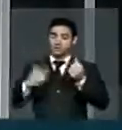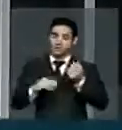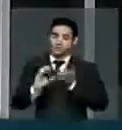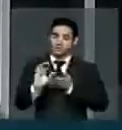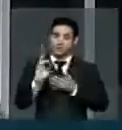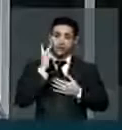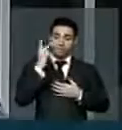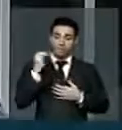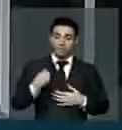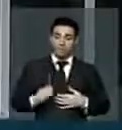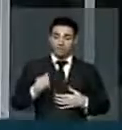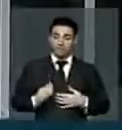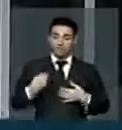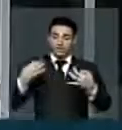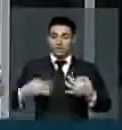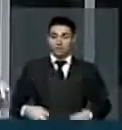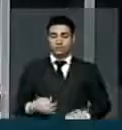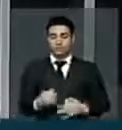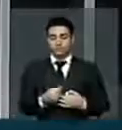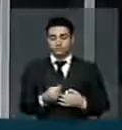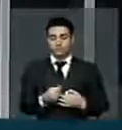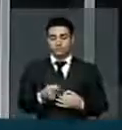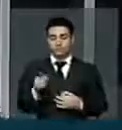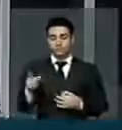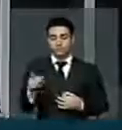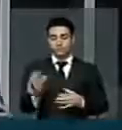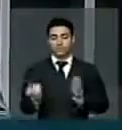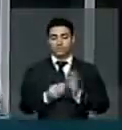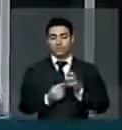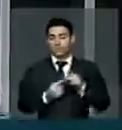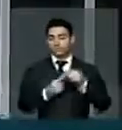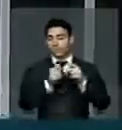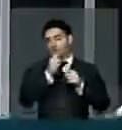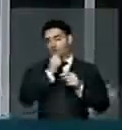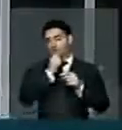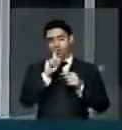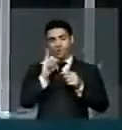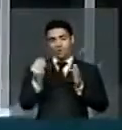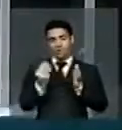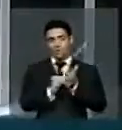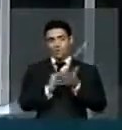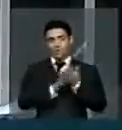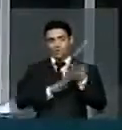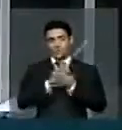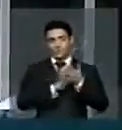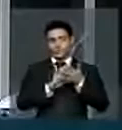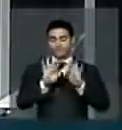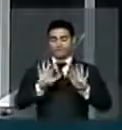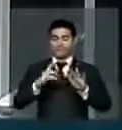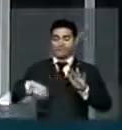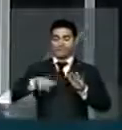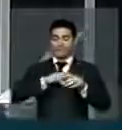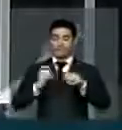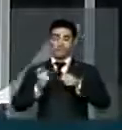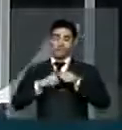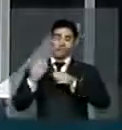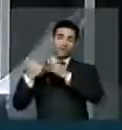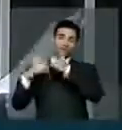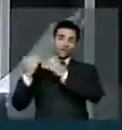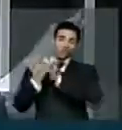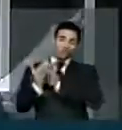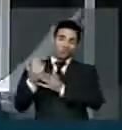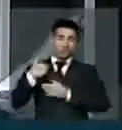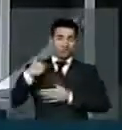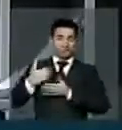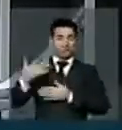um funcionamento adequado. Essa prioridade não foi estabelecida, infelizmente. Voltamos, assim, ao início deste meu